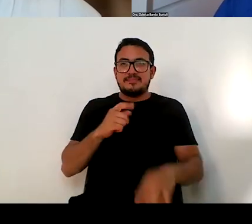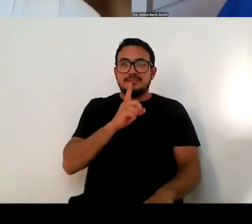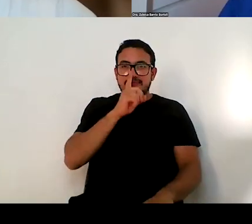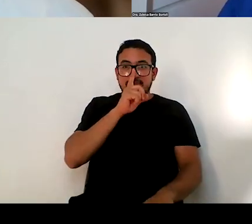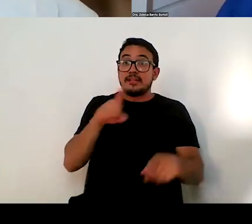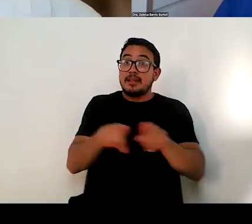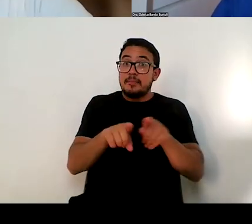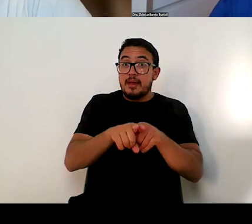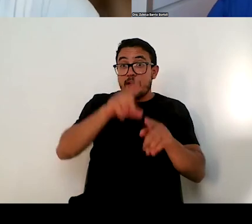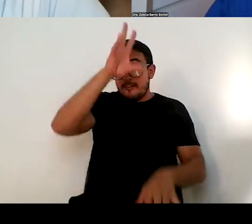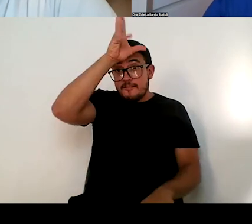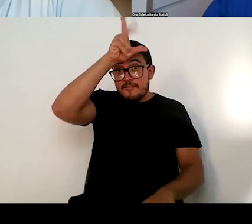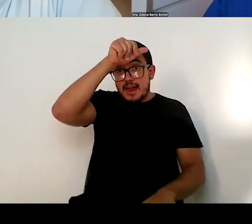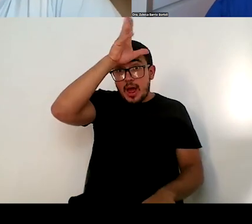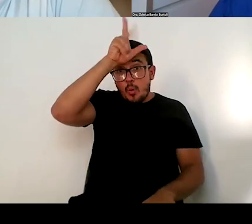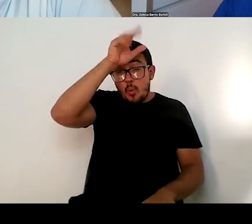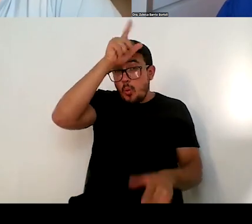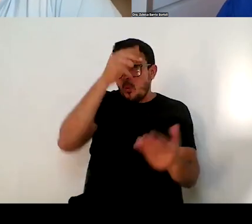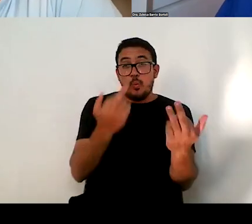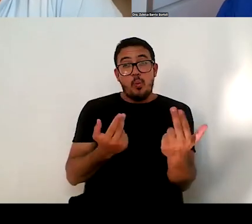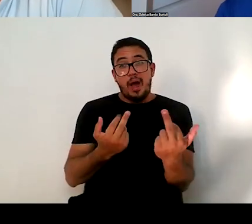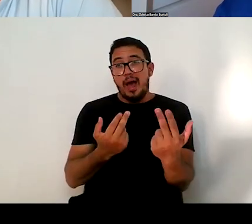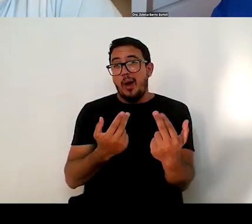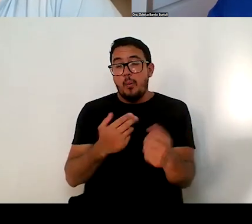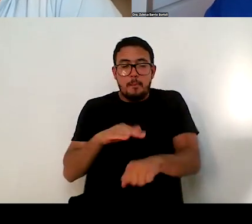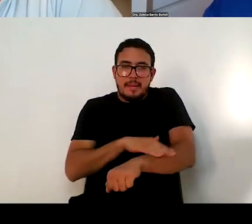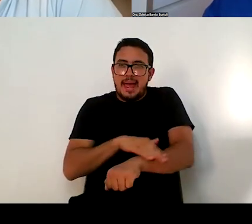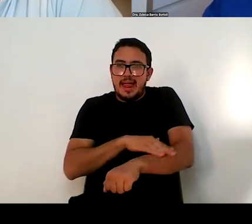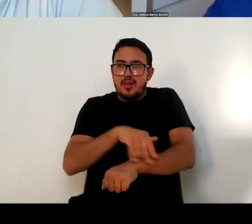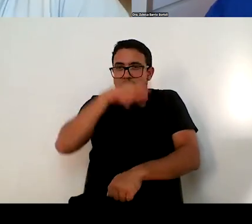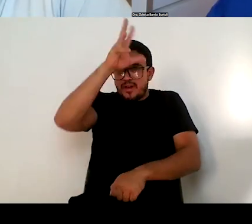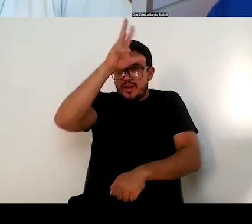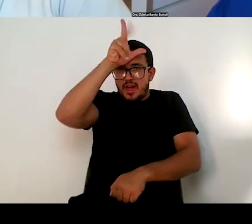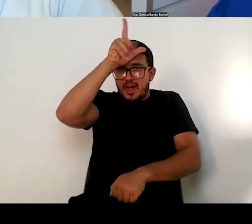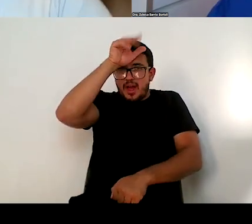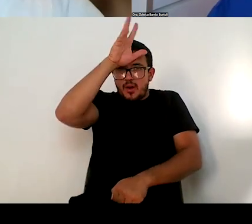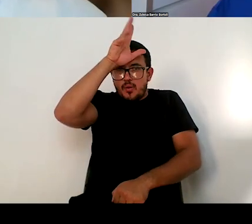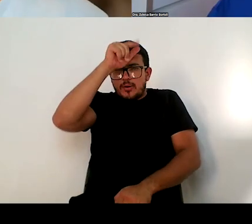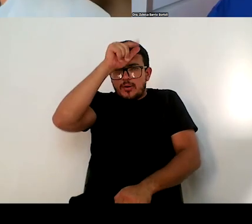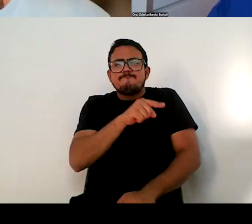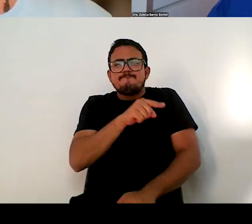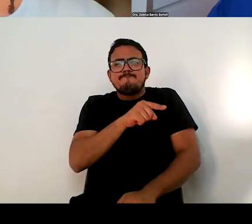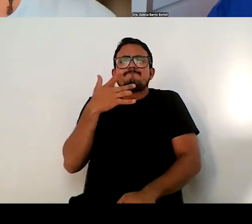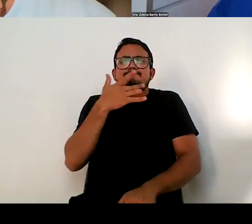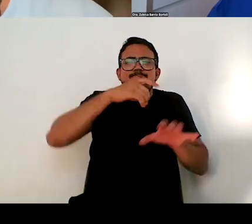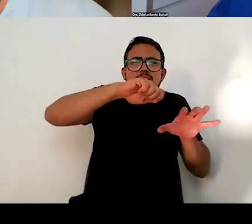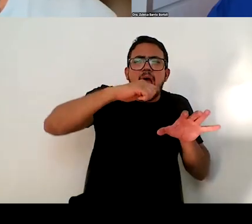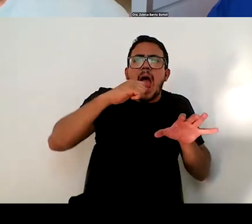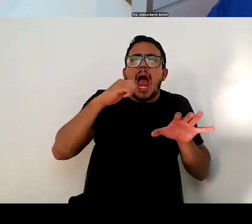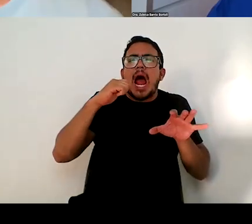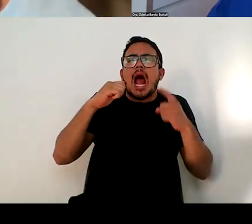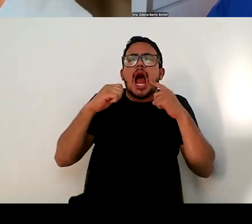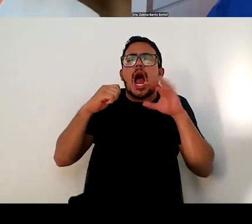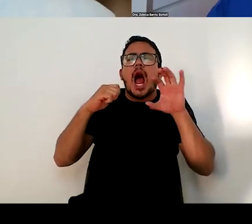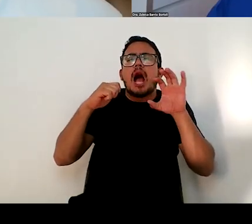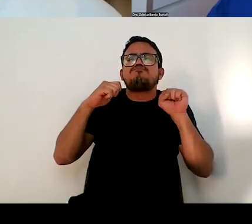gostoso. Então, vale para isso também, tá? É principalmente essa parte, quando você falou